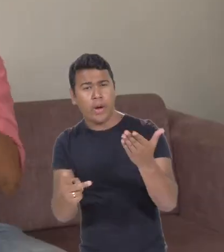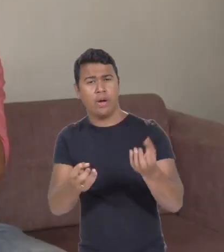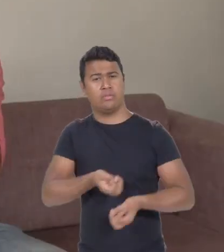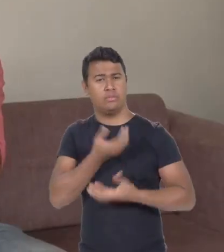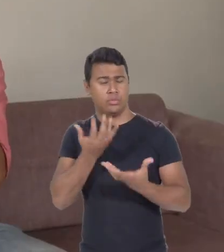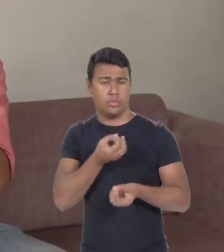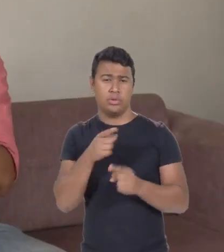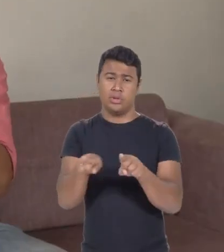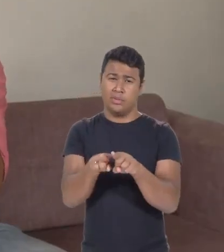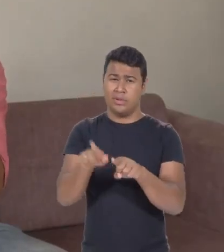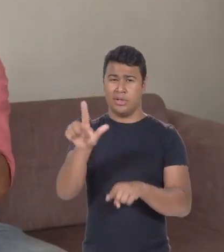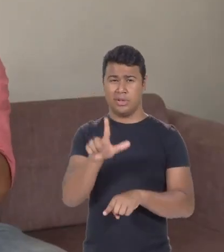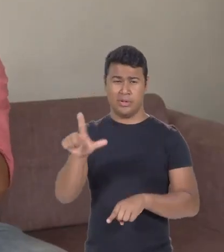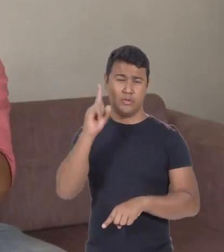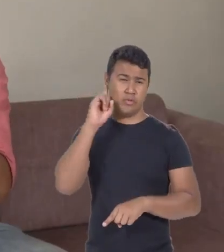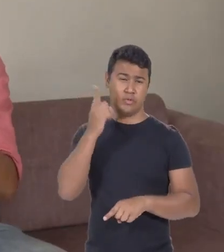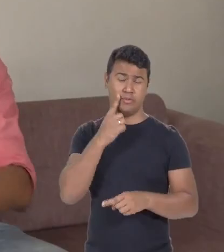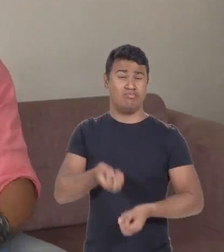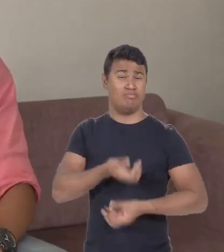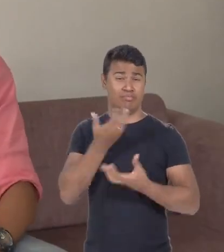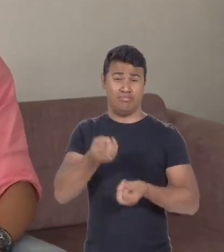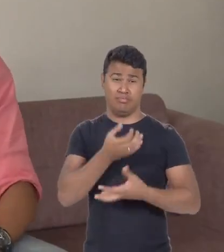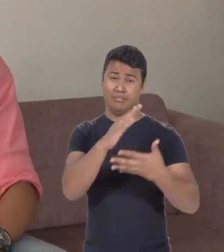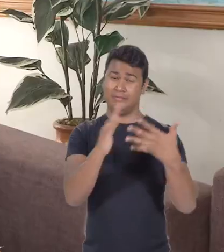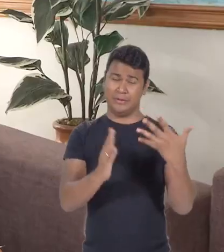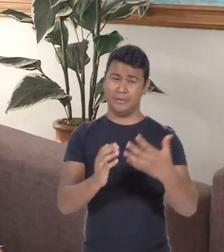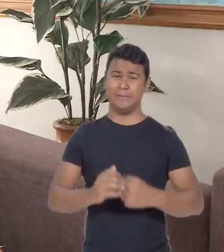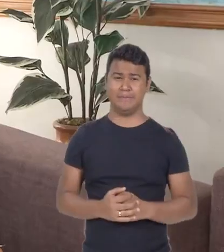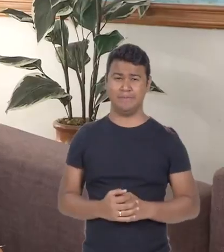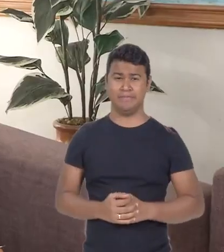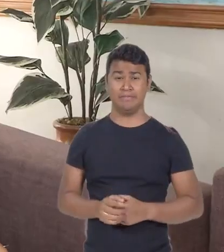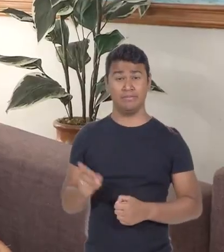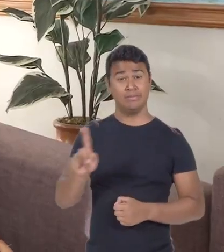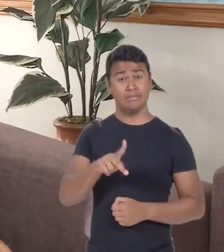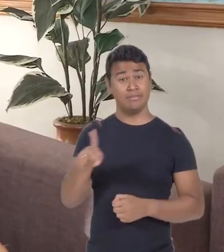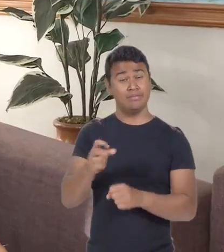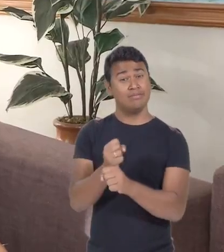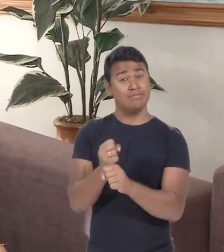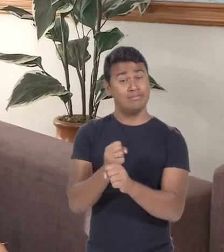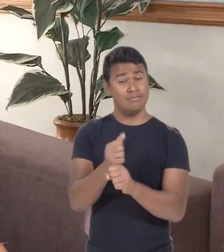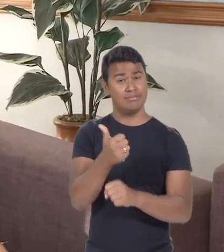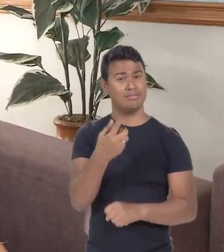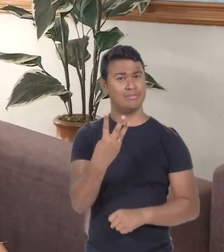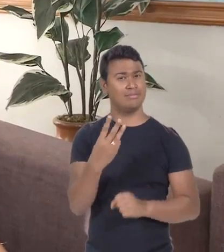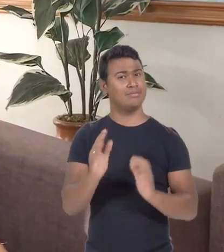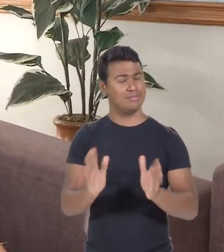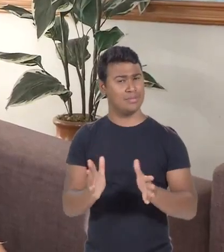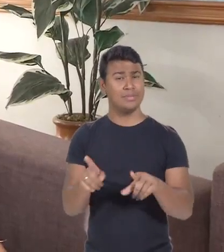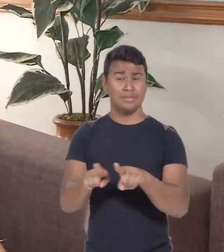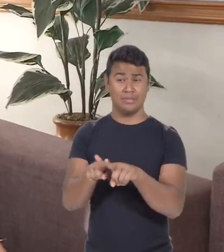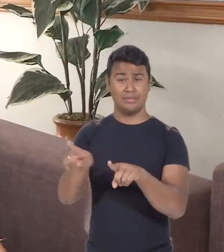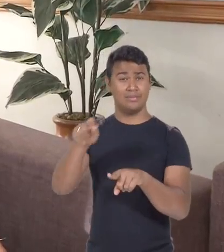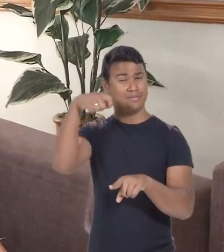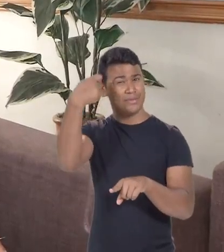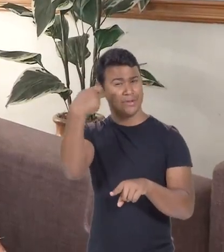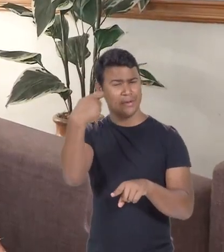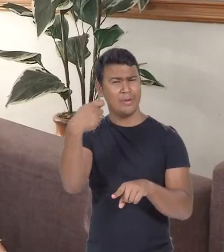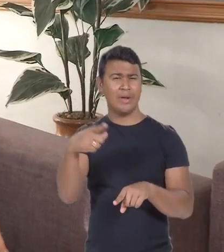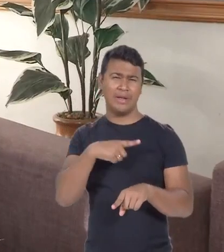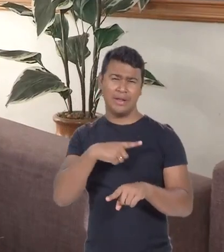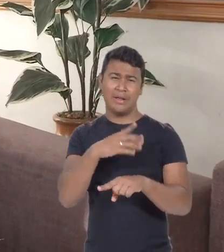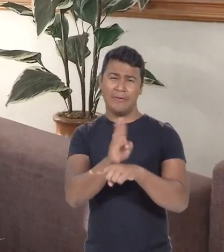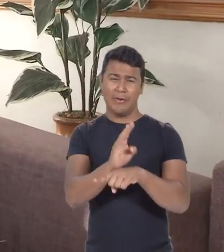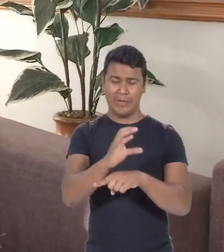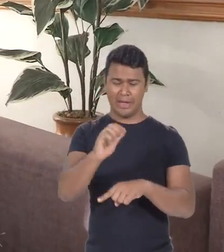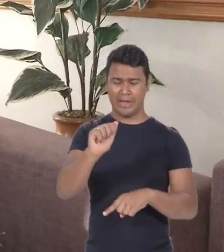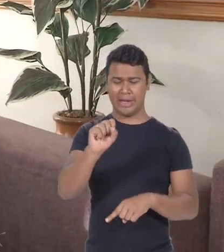surda, produzidas em língua brasileira de sinais. Além de professor, nosso entrevistado é ator e participou do filme O